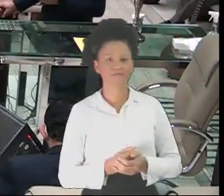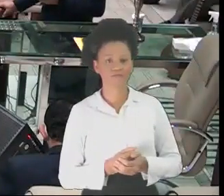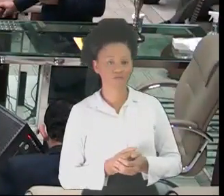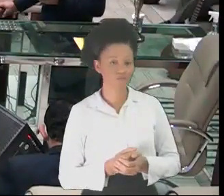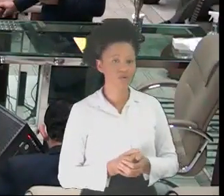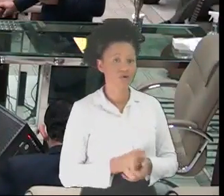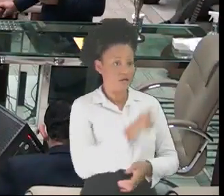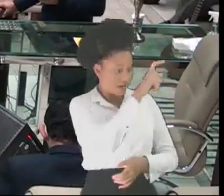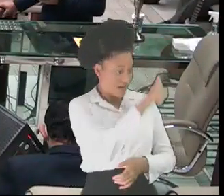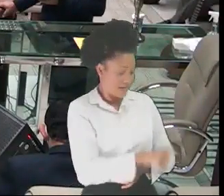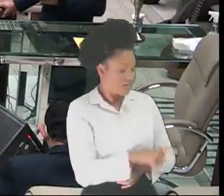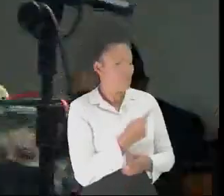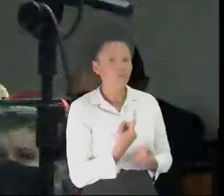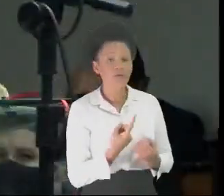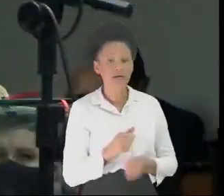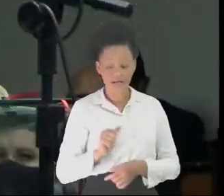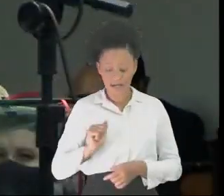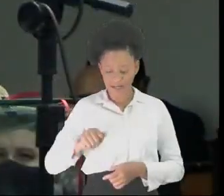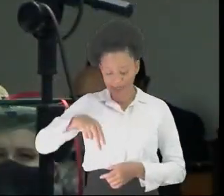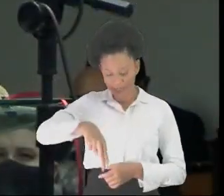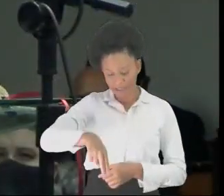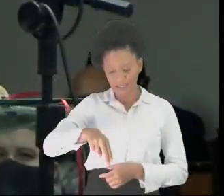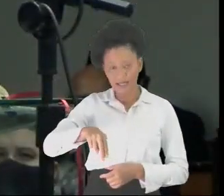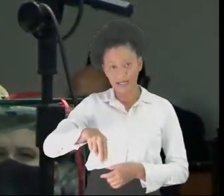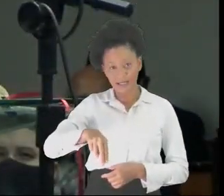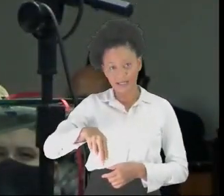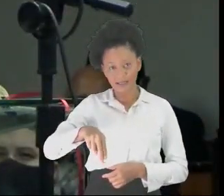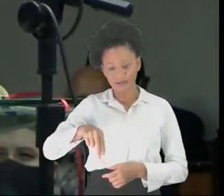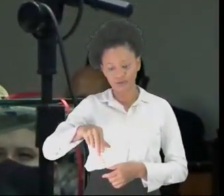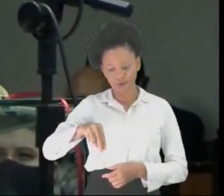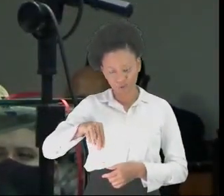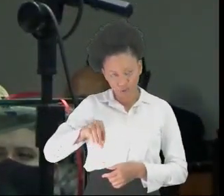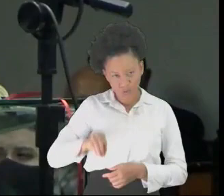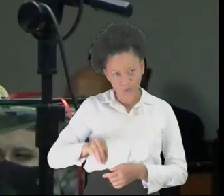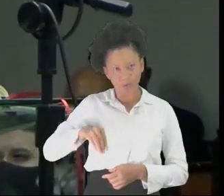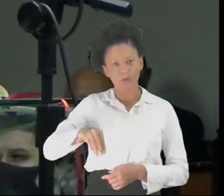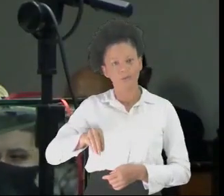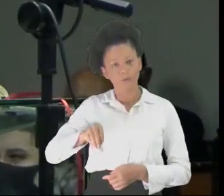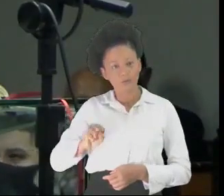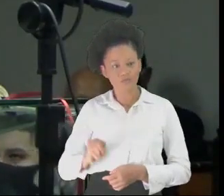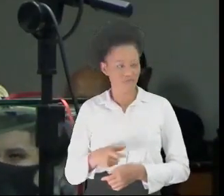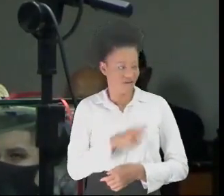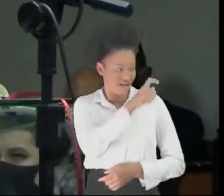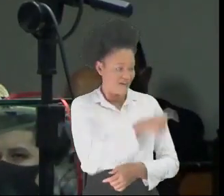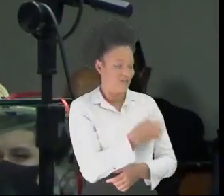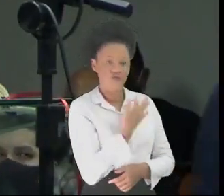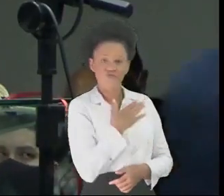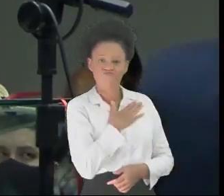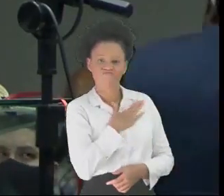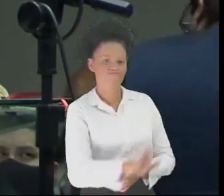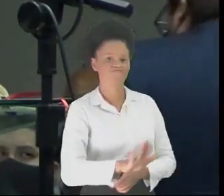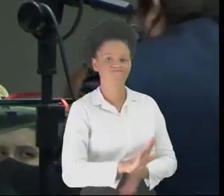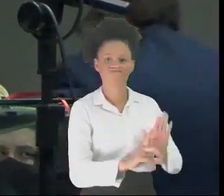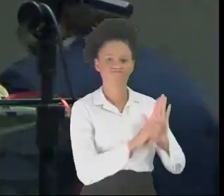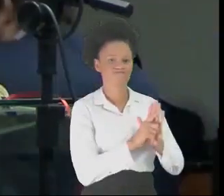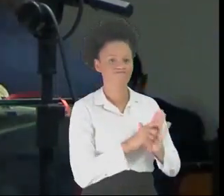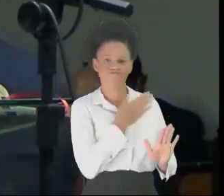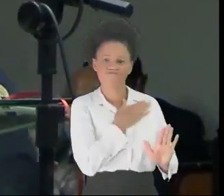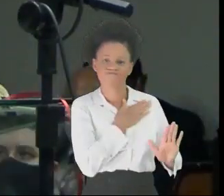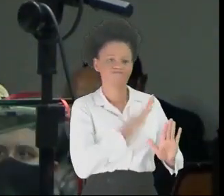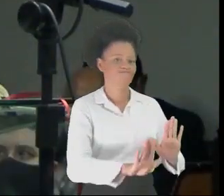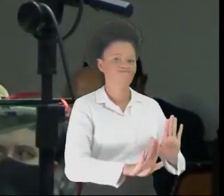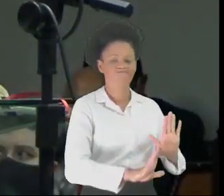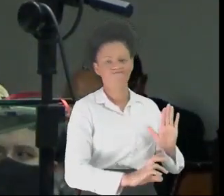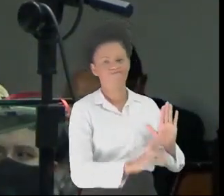Iníquo, no grego, é anomos. Que quer dizer aquele que não gosta de lei, não gosta de